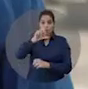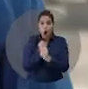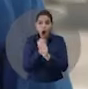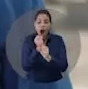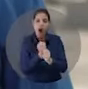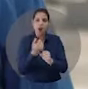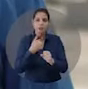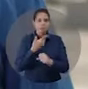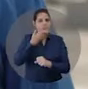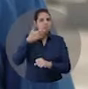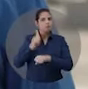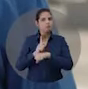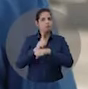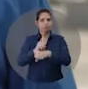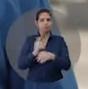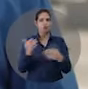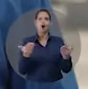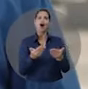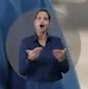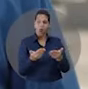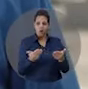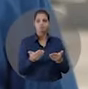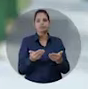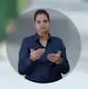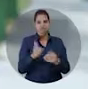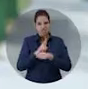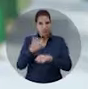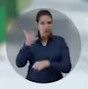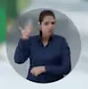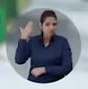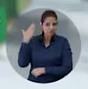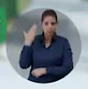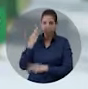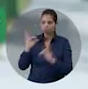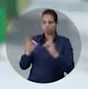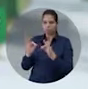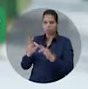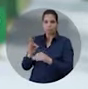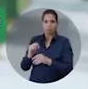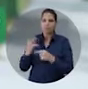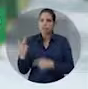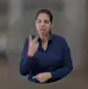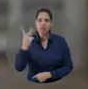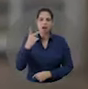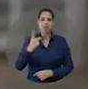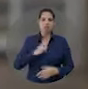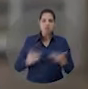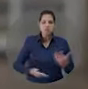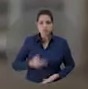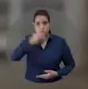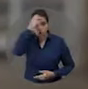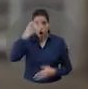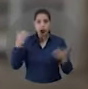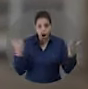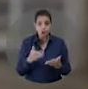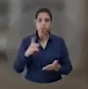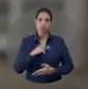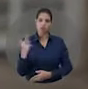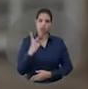meus 39 anos de carreira é a melhor gestão que eu já passei por ela. A outra gestão passada nem atendia o servidor. O servidor passou a